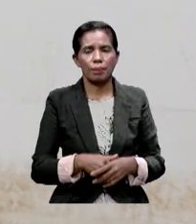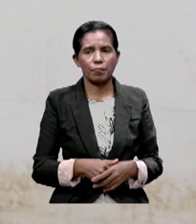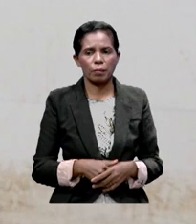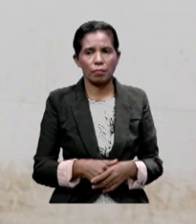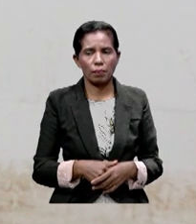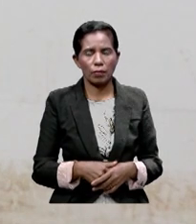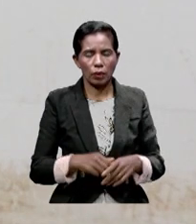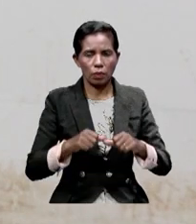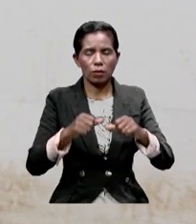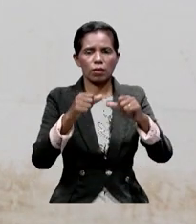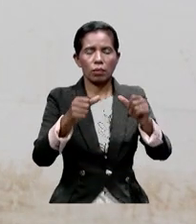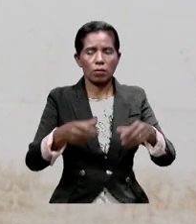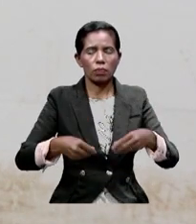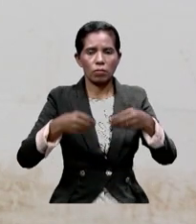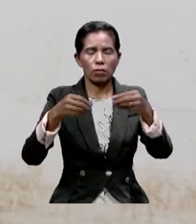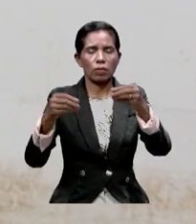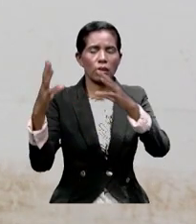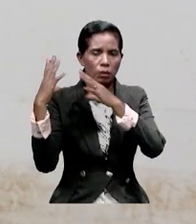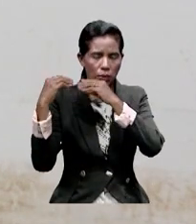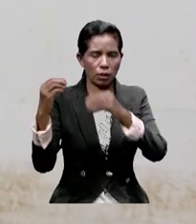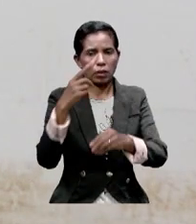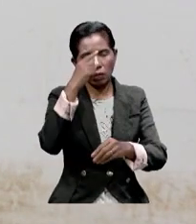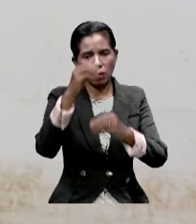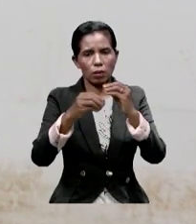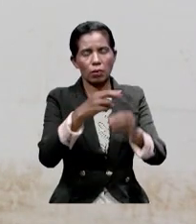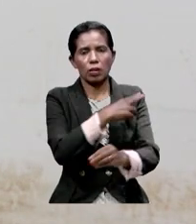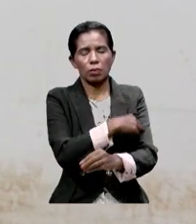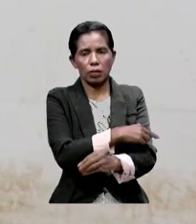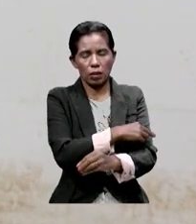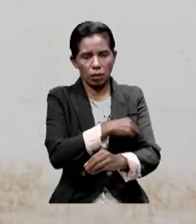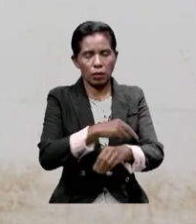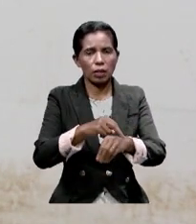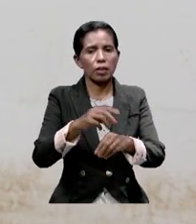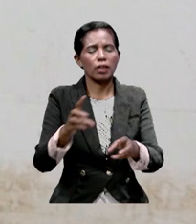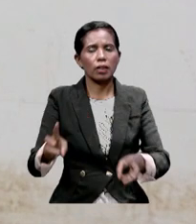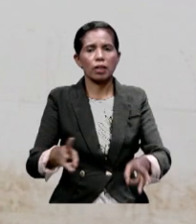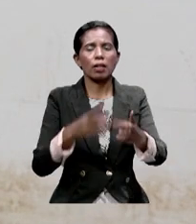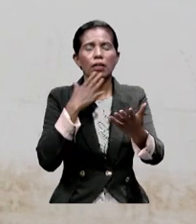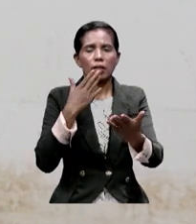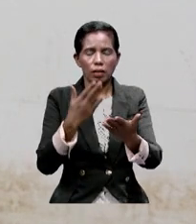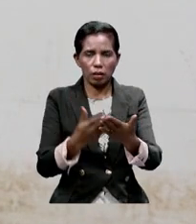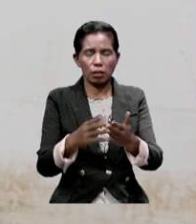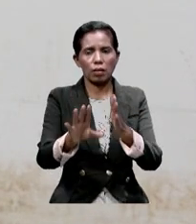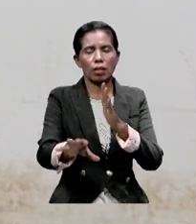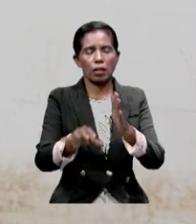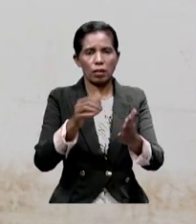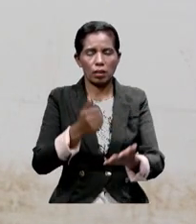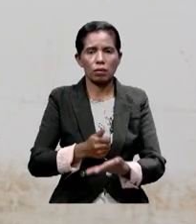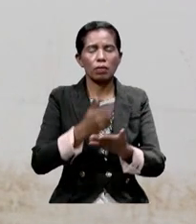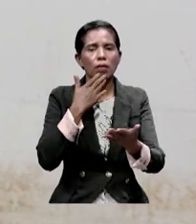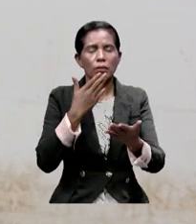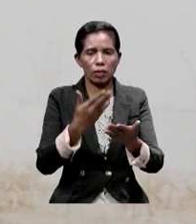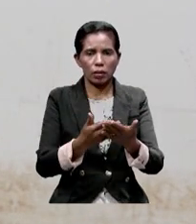ten continuo fo esperança kata hospital ne mak dalan diak liu fatin diak liu hodi bela ya tan tratamento ne bedia ne